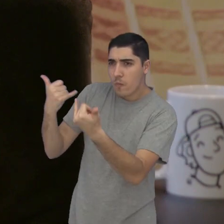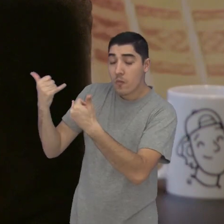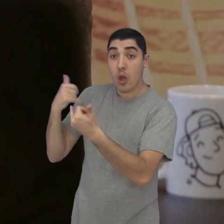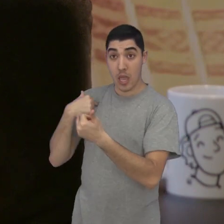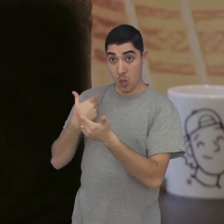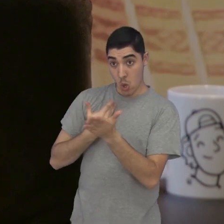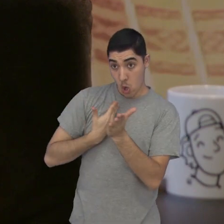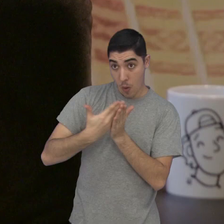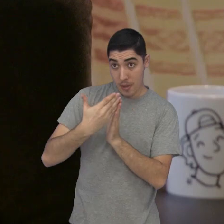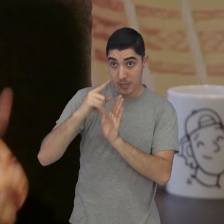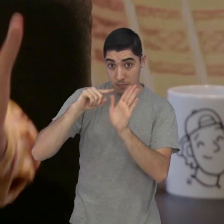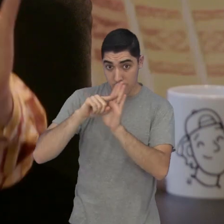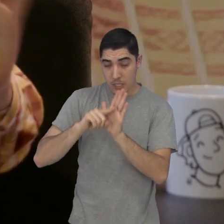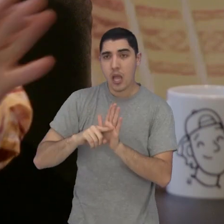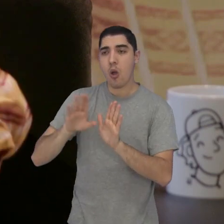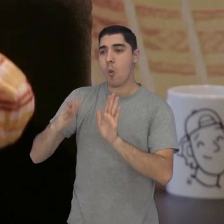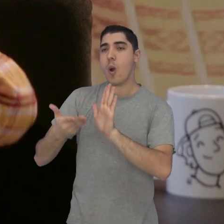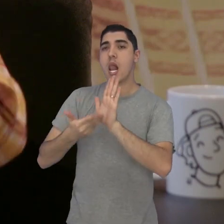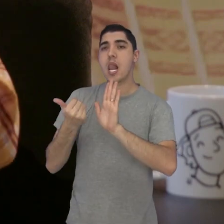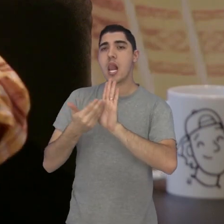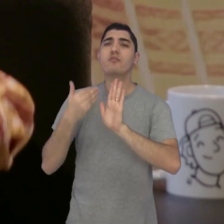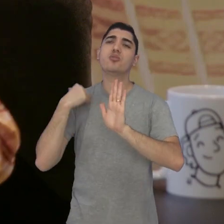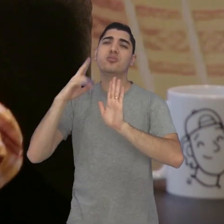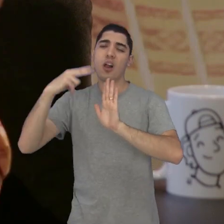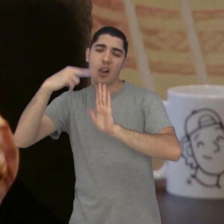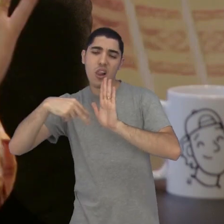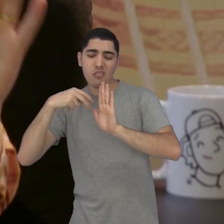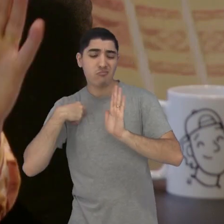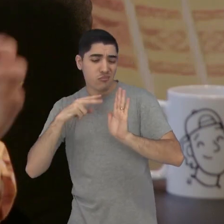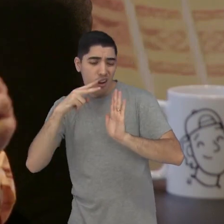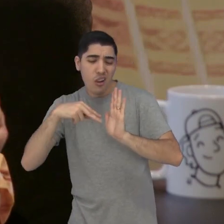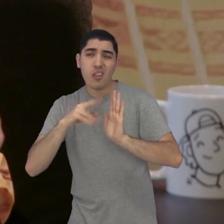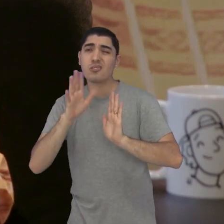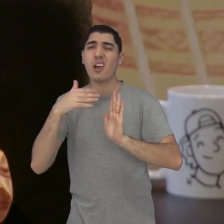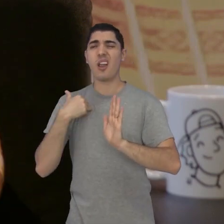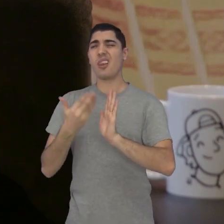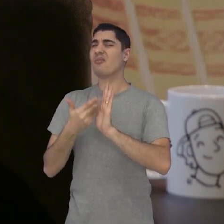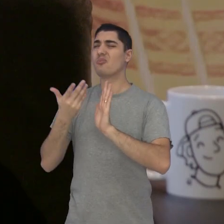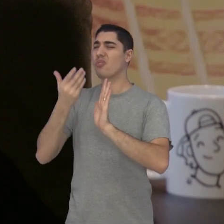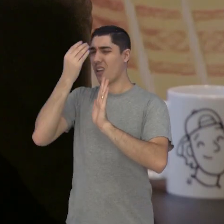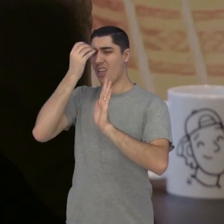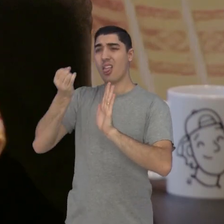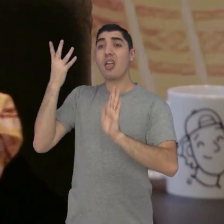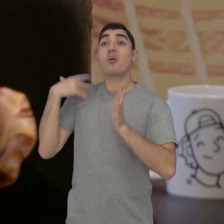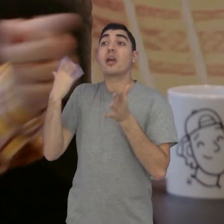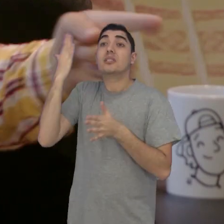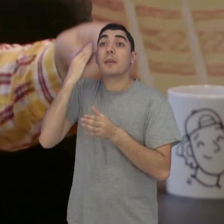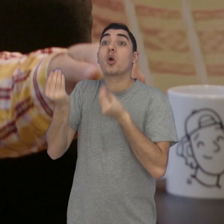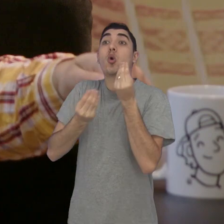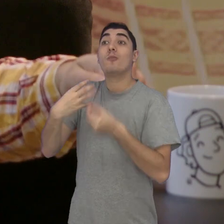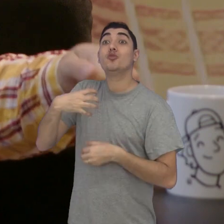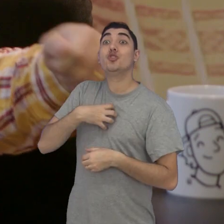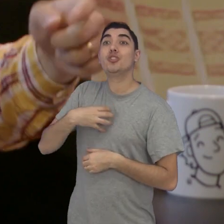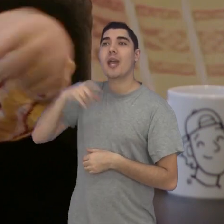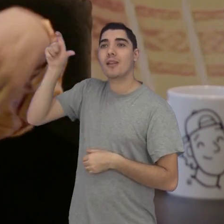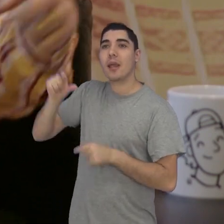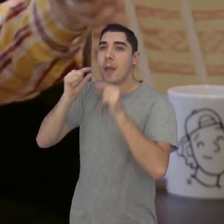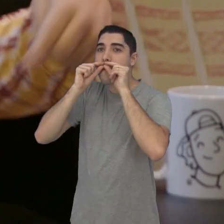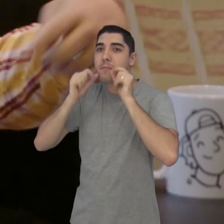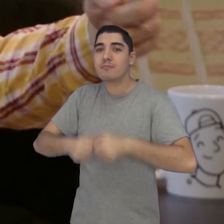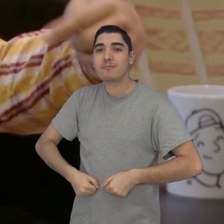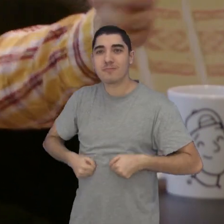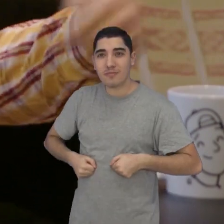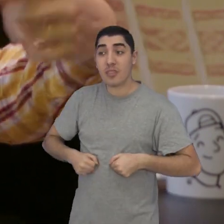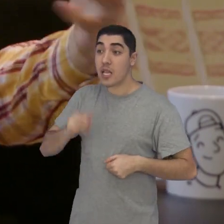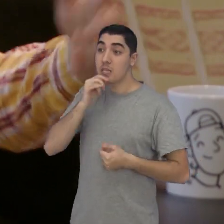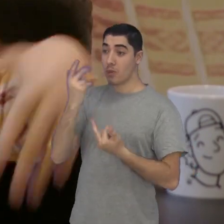eu passei a pesquisar, que eu queria, o livro eu já li, não queria saber mais de livro. Eu quero ir conhecer a pessoa, como é que ele era, como é que era eu e